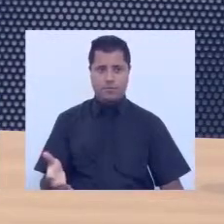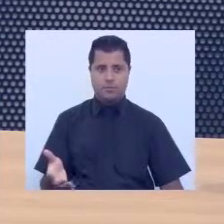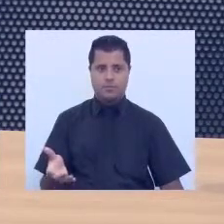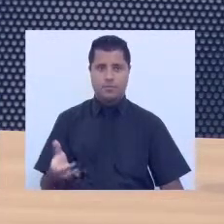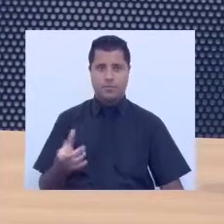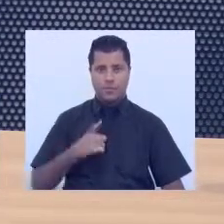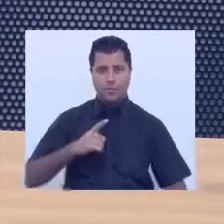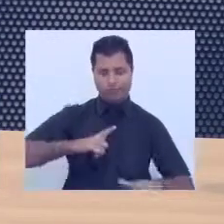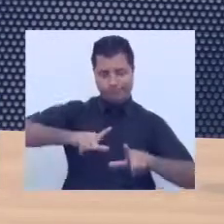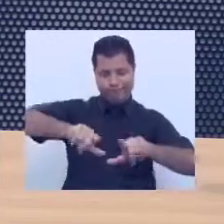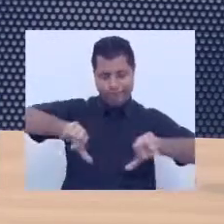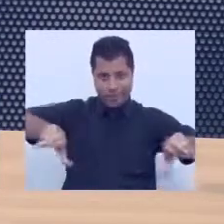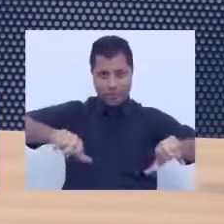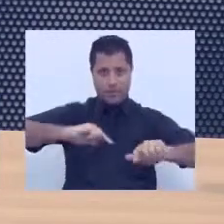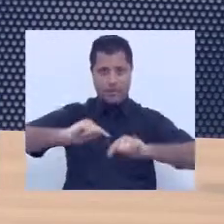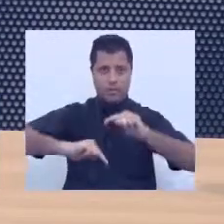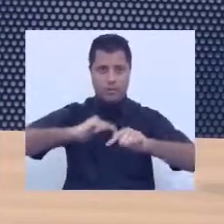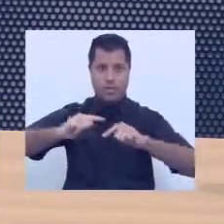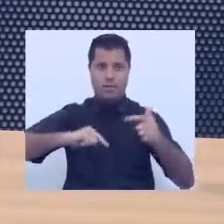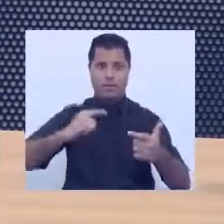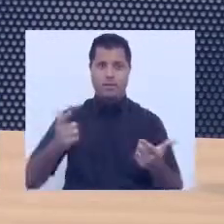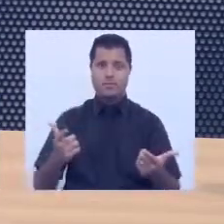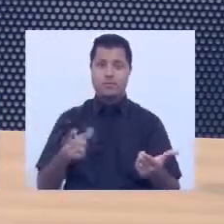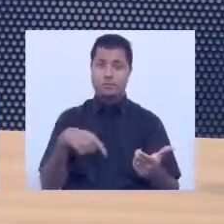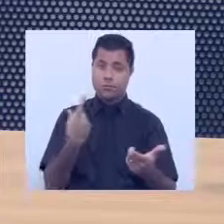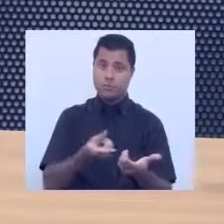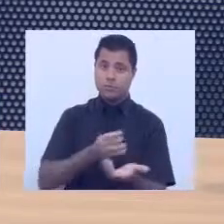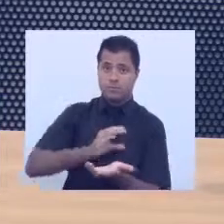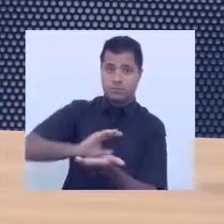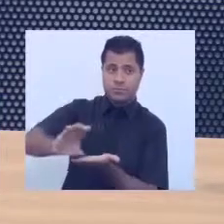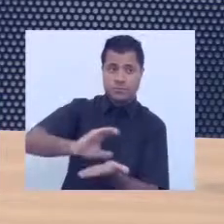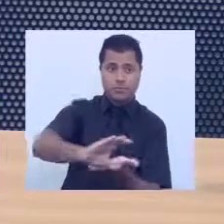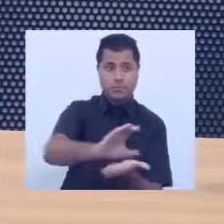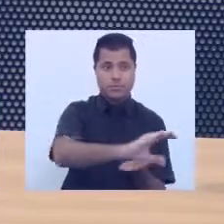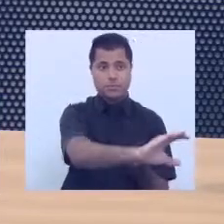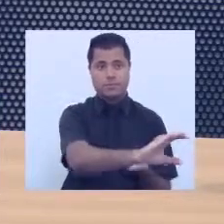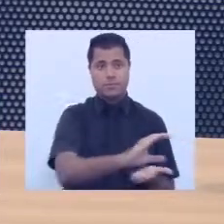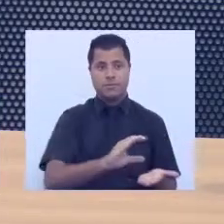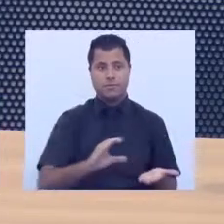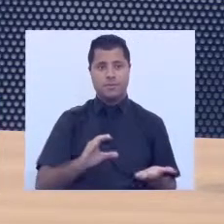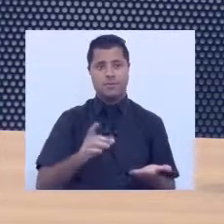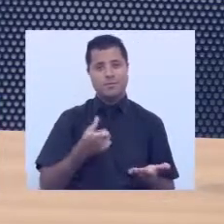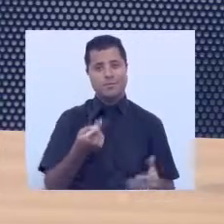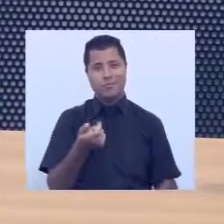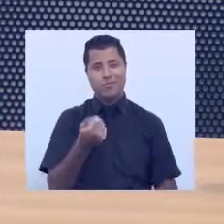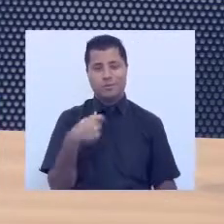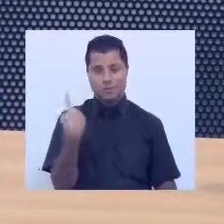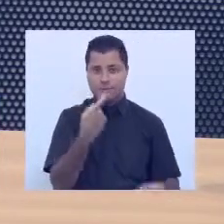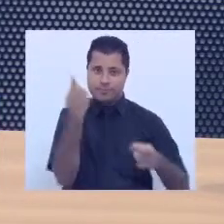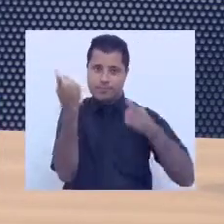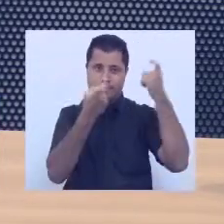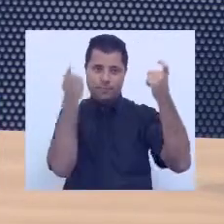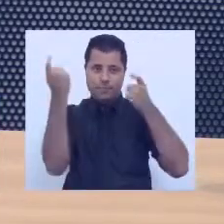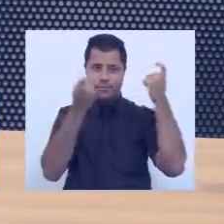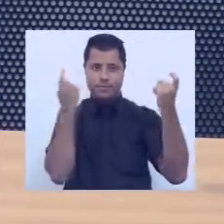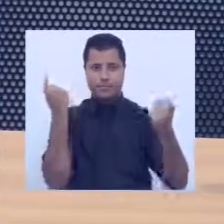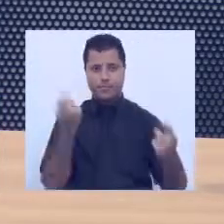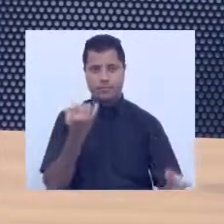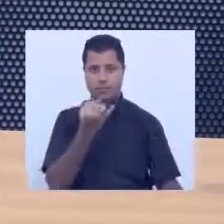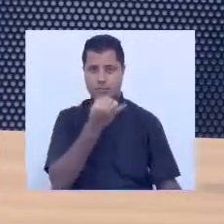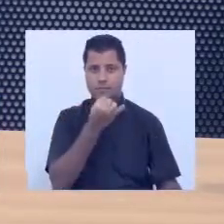dessas ações que vamos fazer, o recurso dá para também um pouco, nós temos que se preocupar com a questão